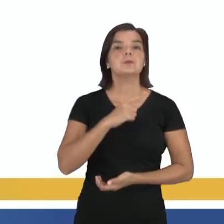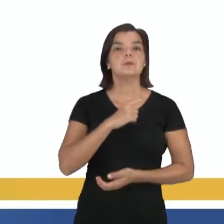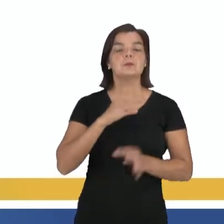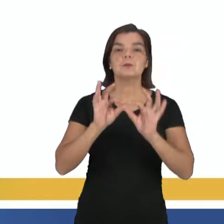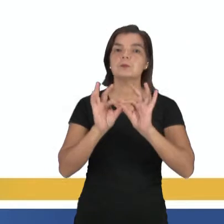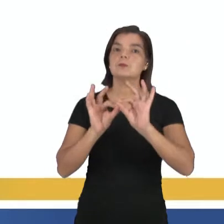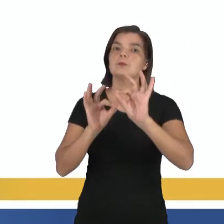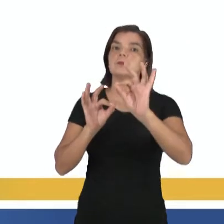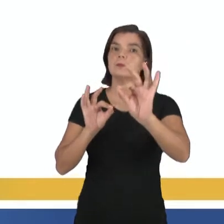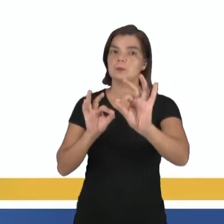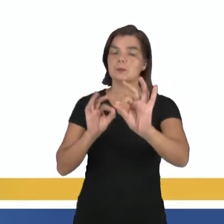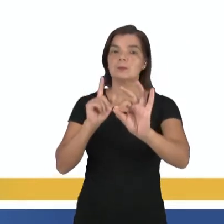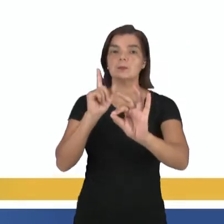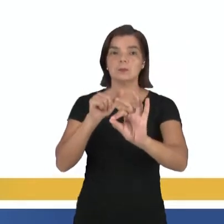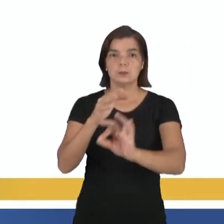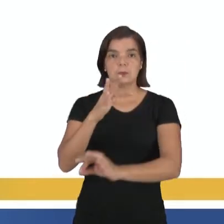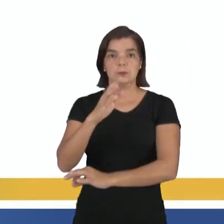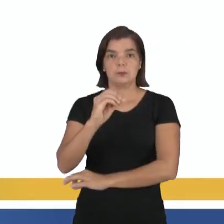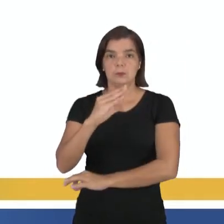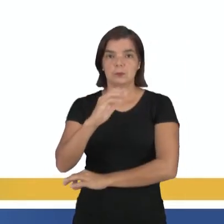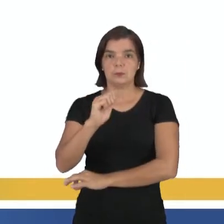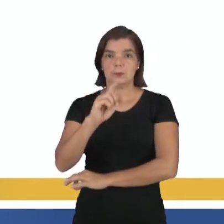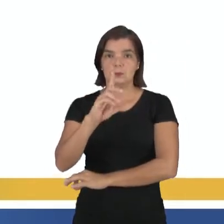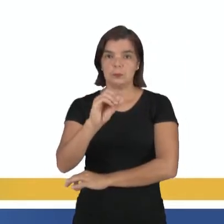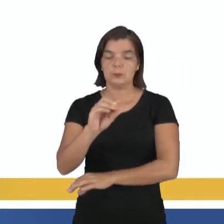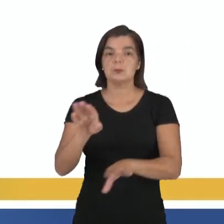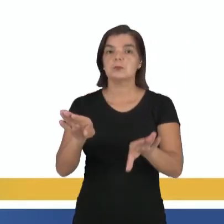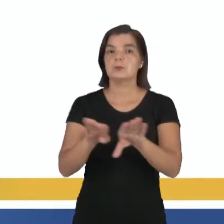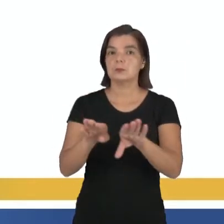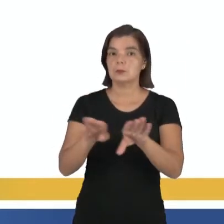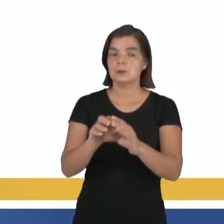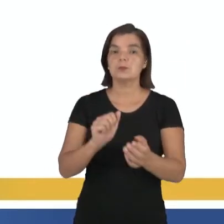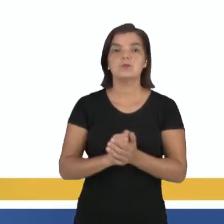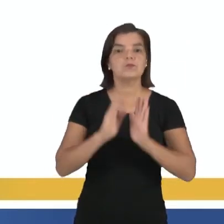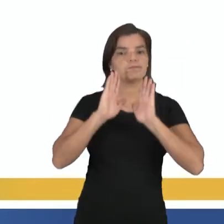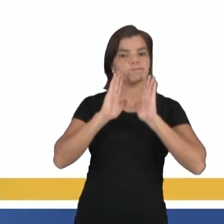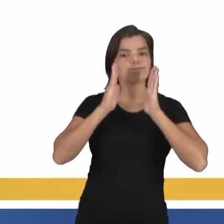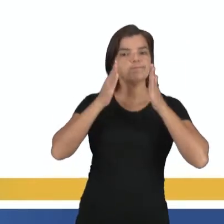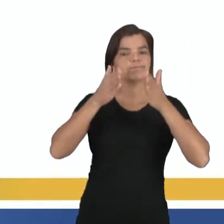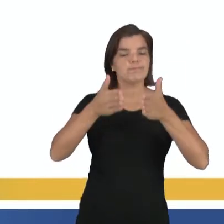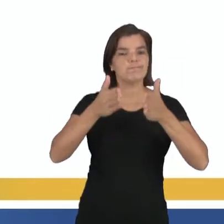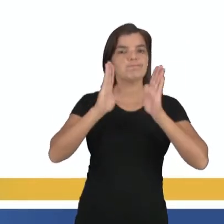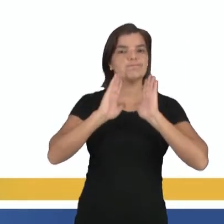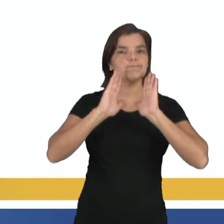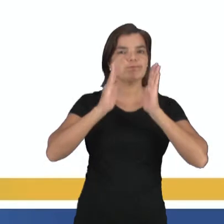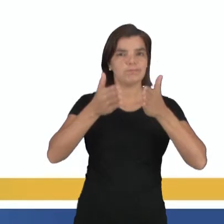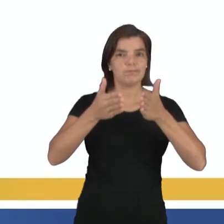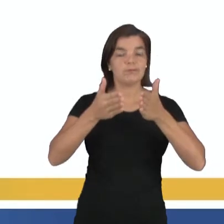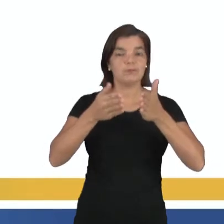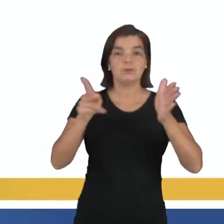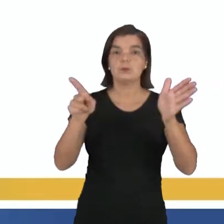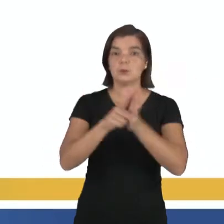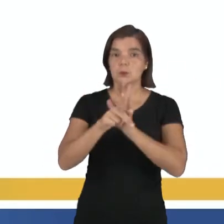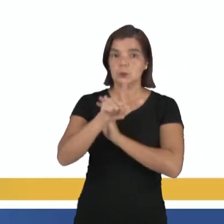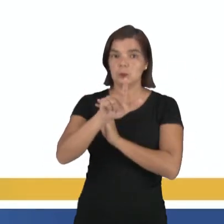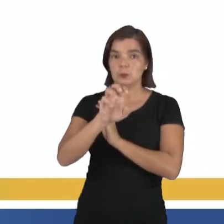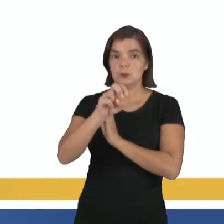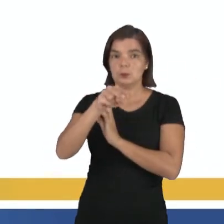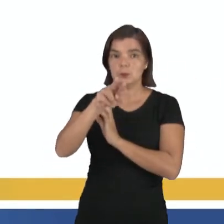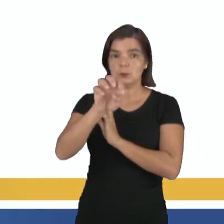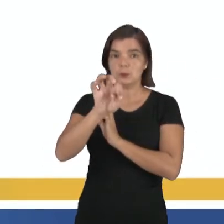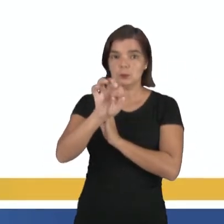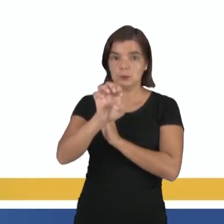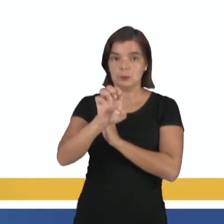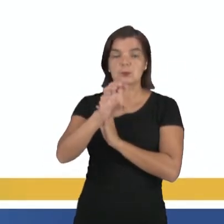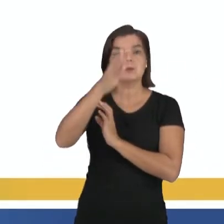a distância em que é focado e o centro óptico ele fica na própria lente, bem no centro da